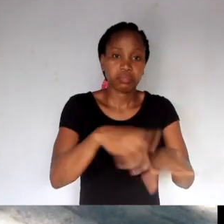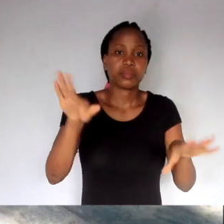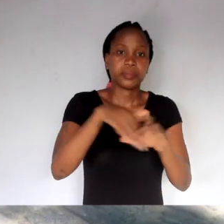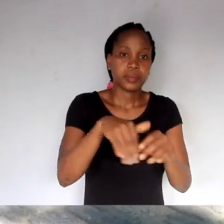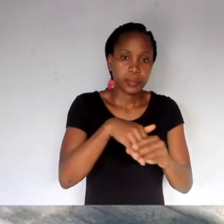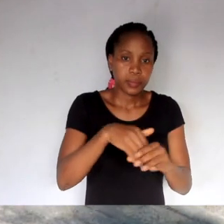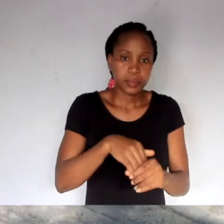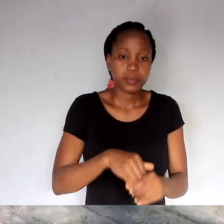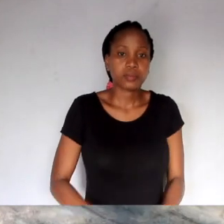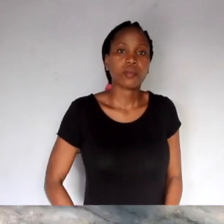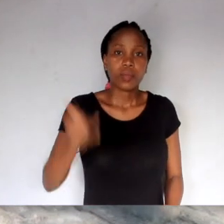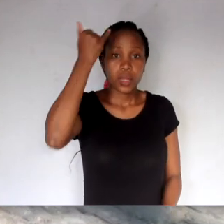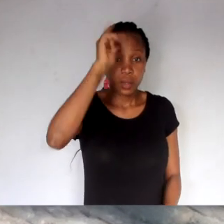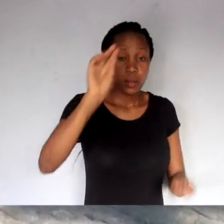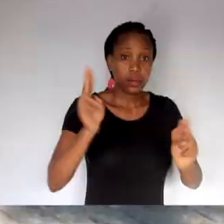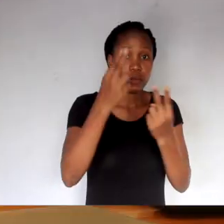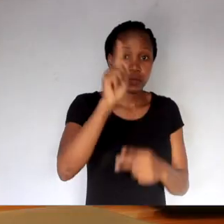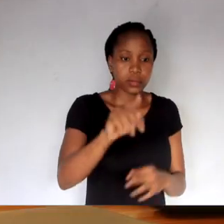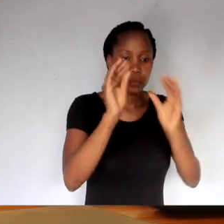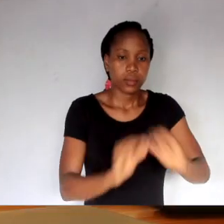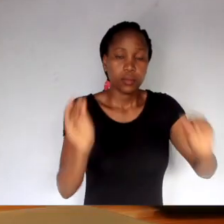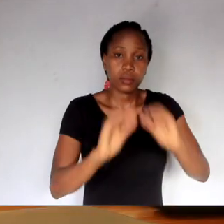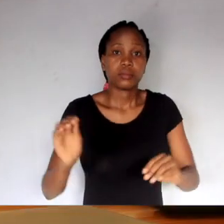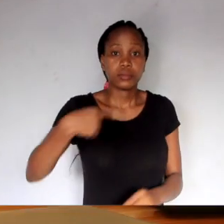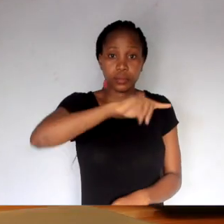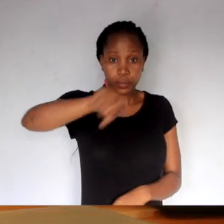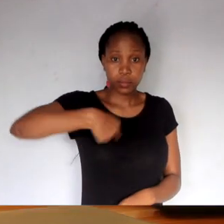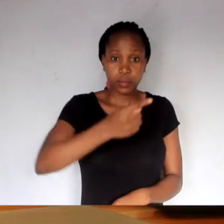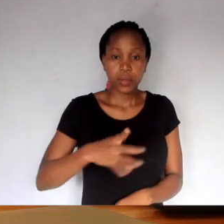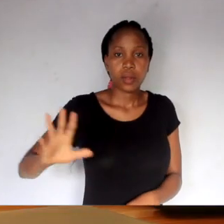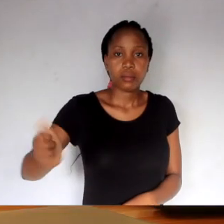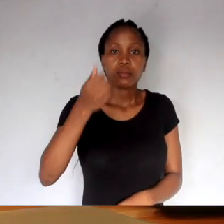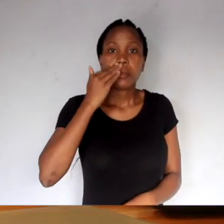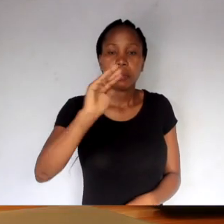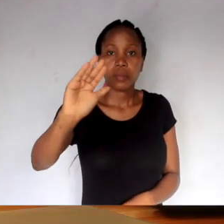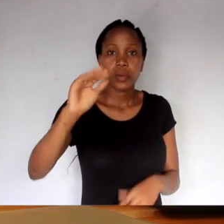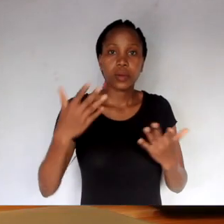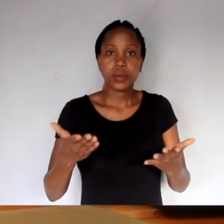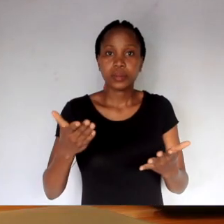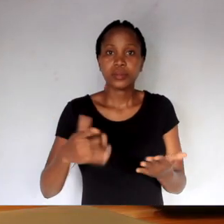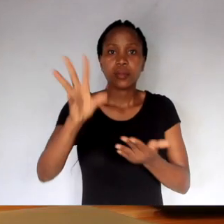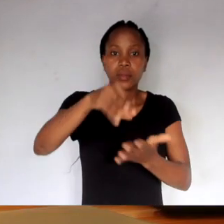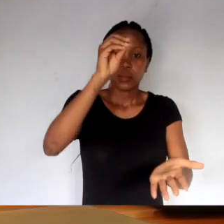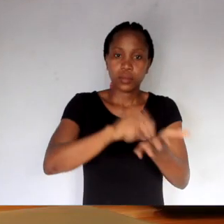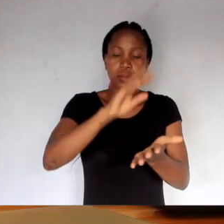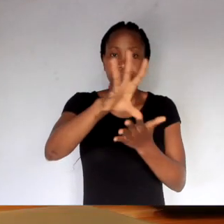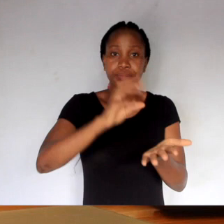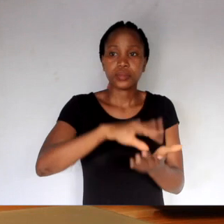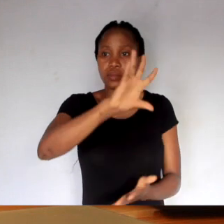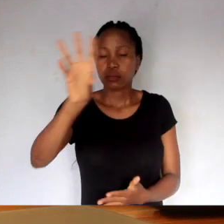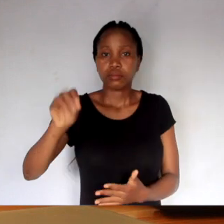membros. Esta nova dinâmica na nossa educação pode, de certa forma, melhorar e trazermos aquilo que são os resultados que todos